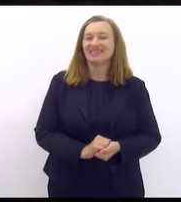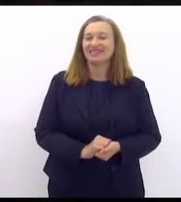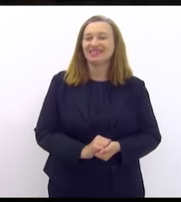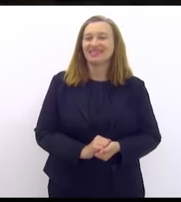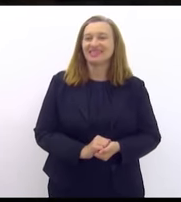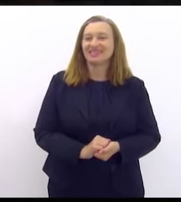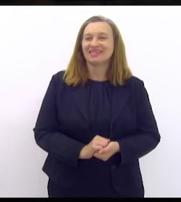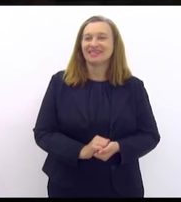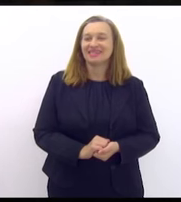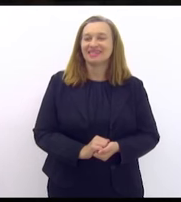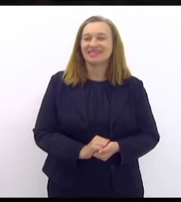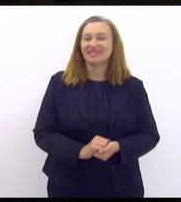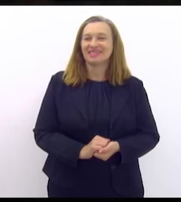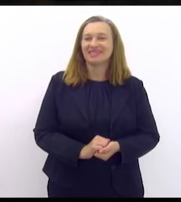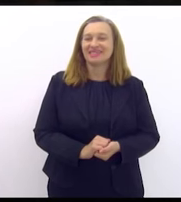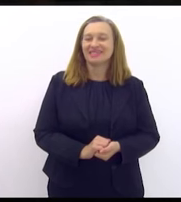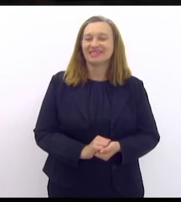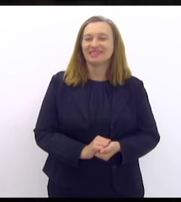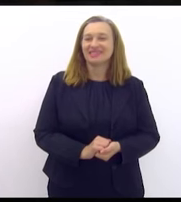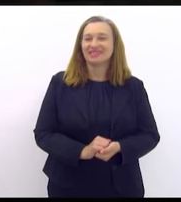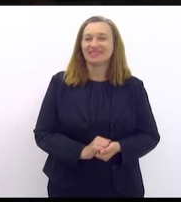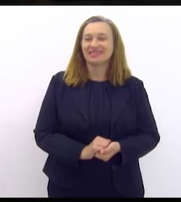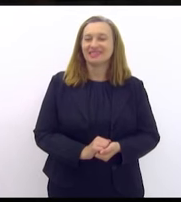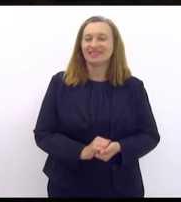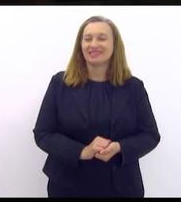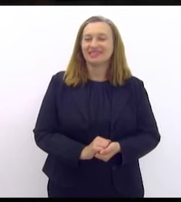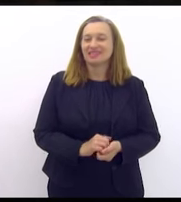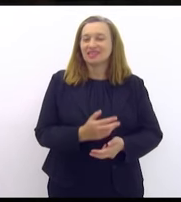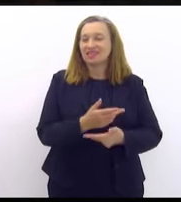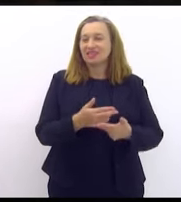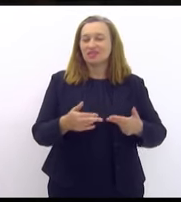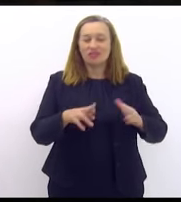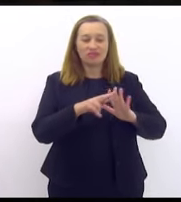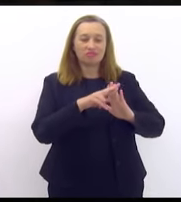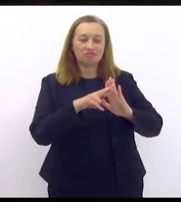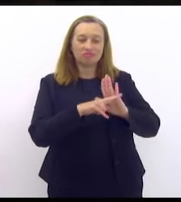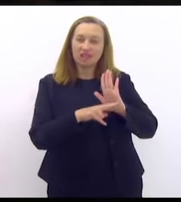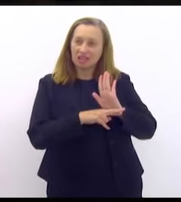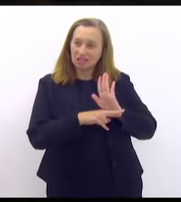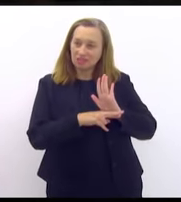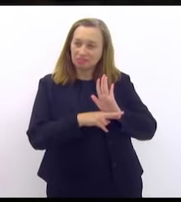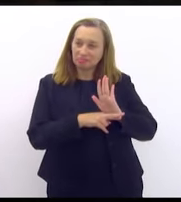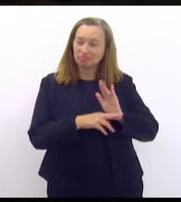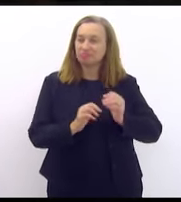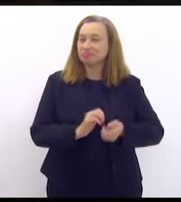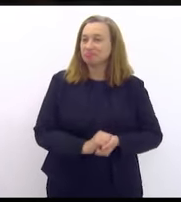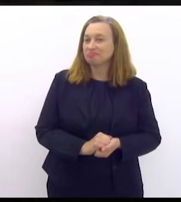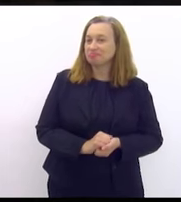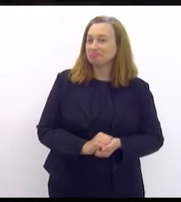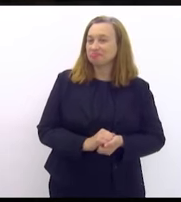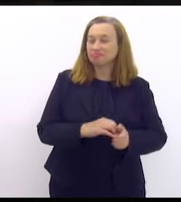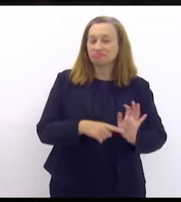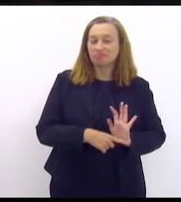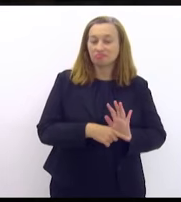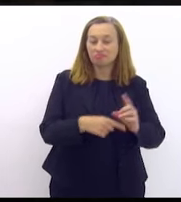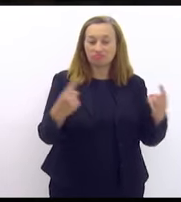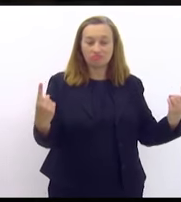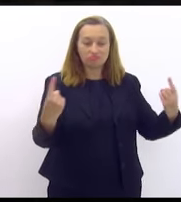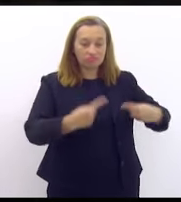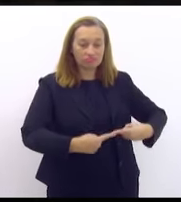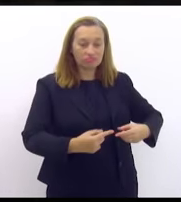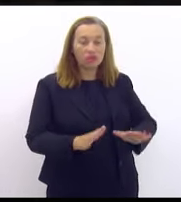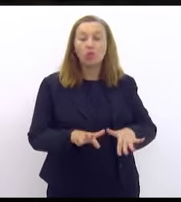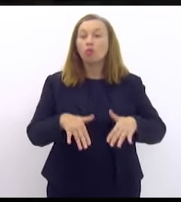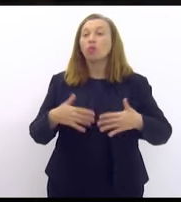composto de premissas e diretrizes para atender um grande desafio. E qual